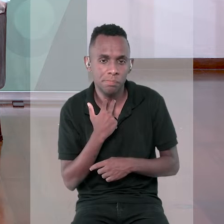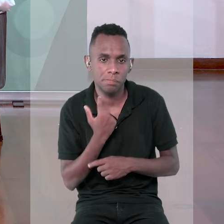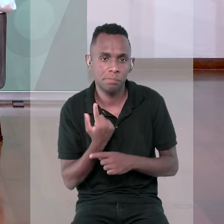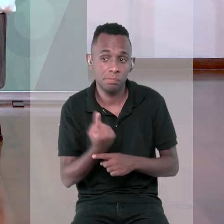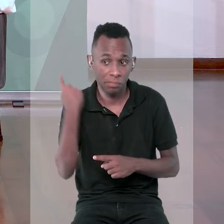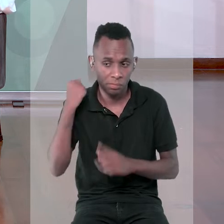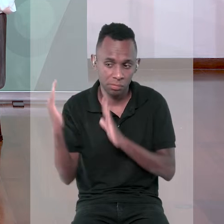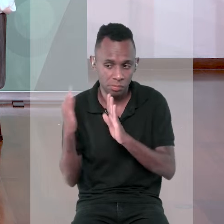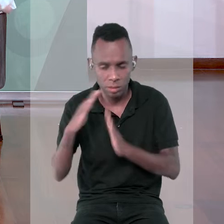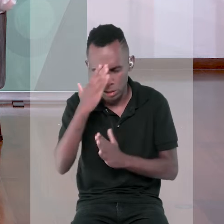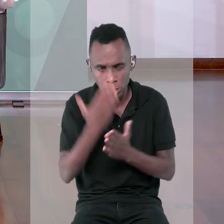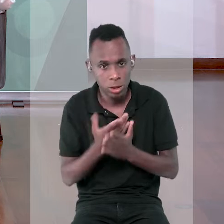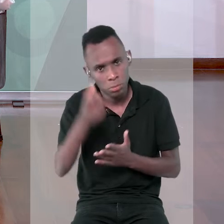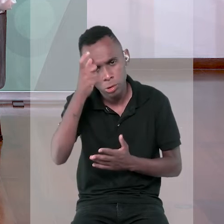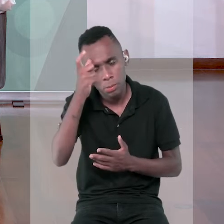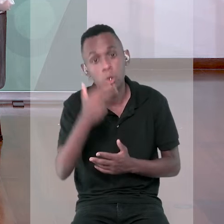na crença da época,